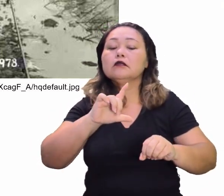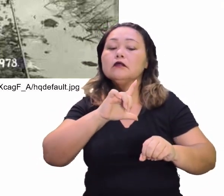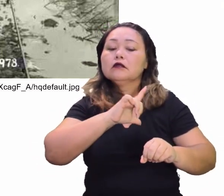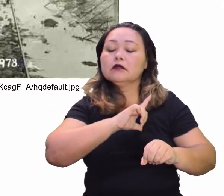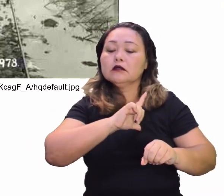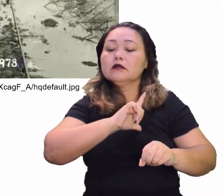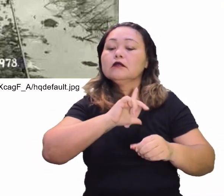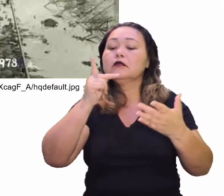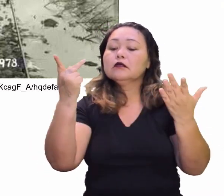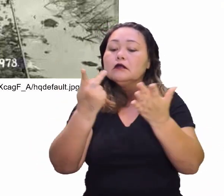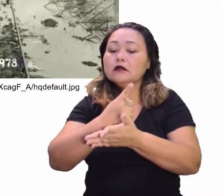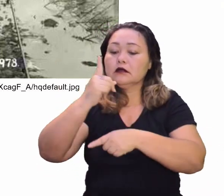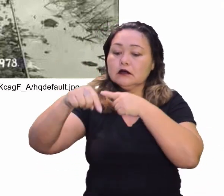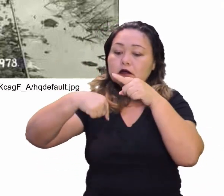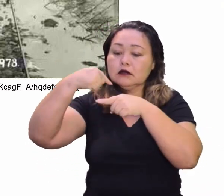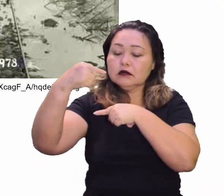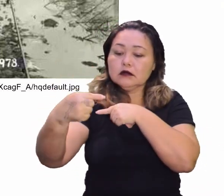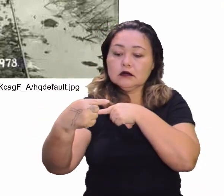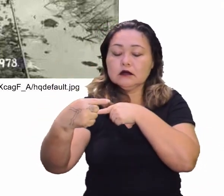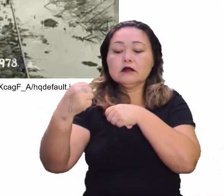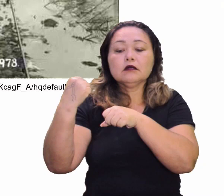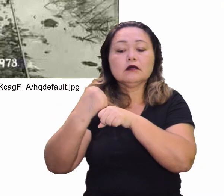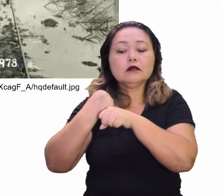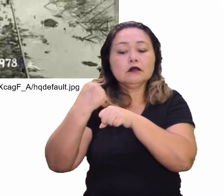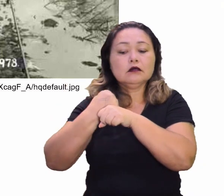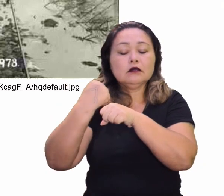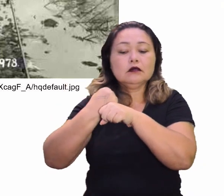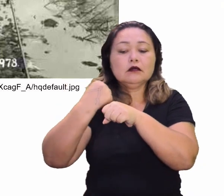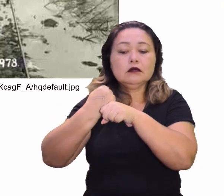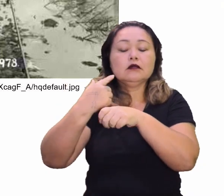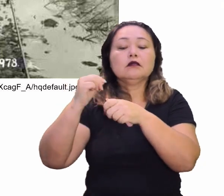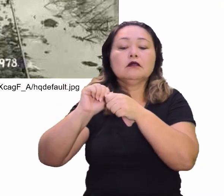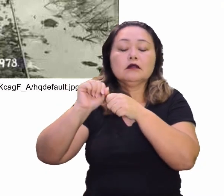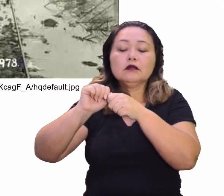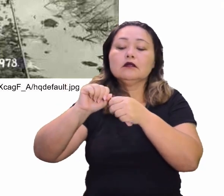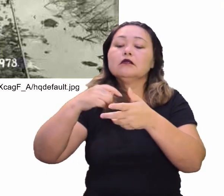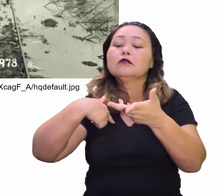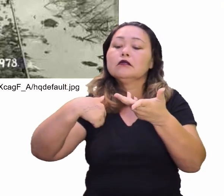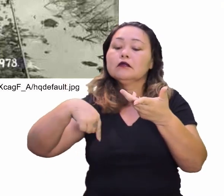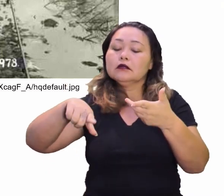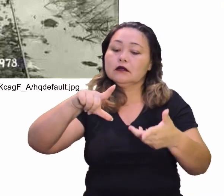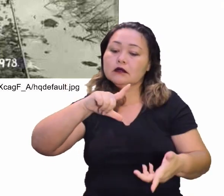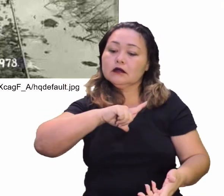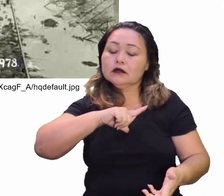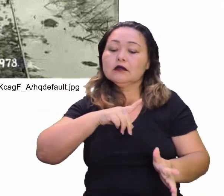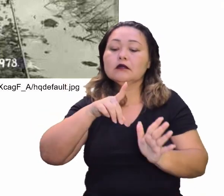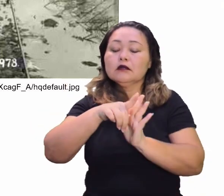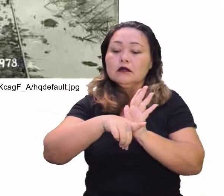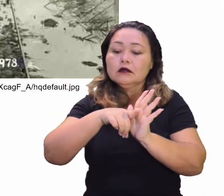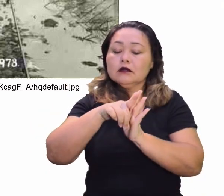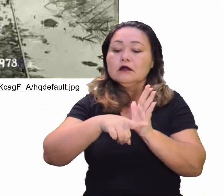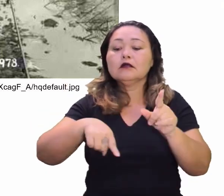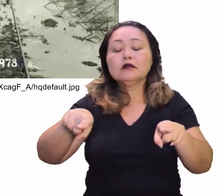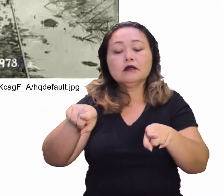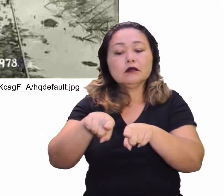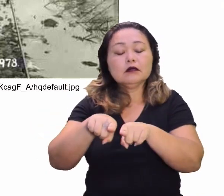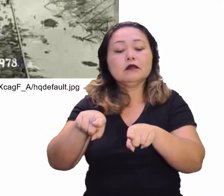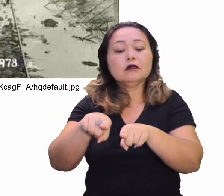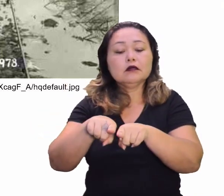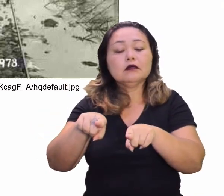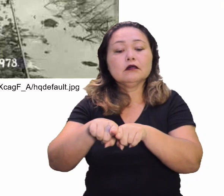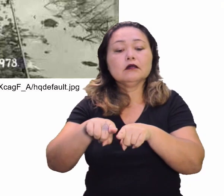várias consequências nesse avanço da construção da Estrada de Ferro Madeira Mamoré. E vimos também que